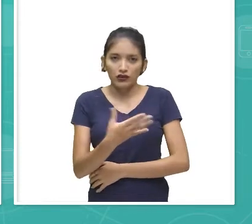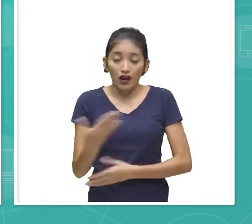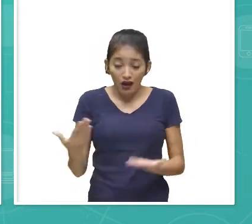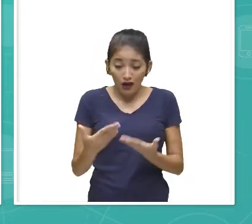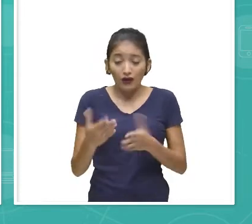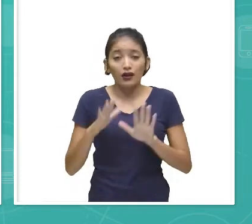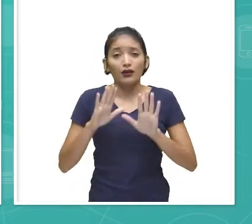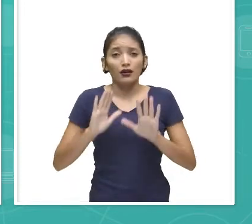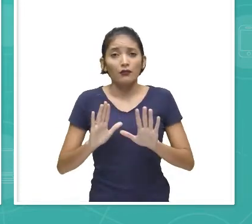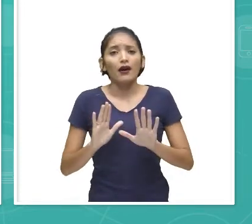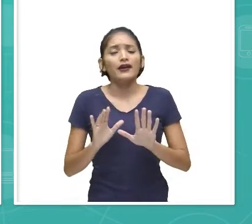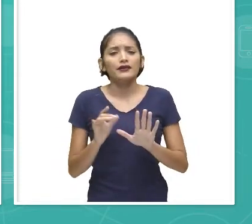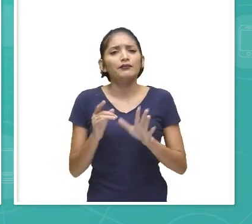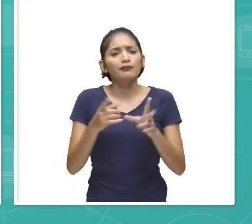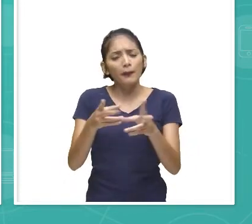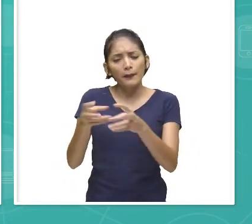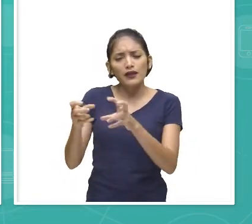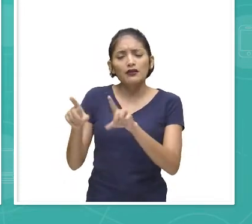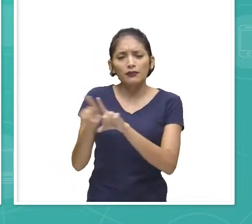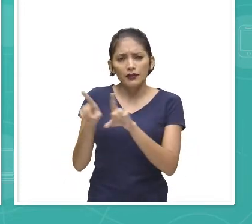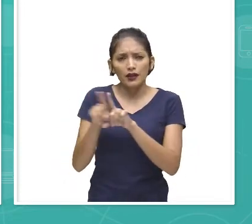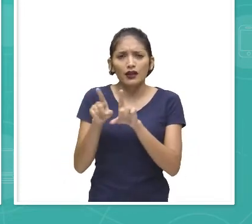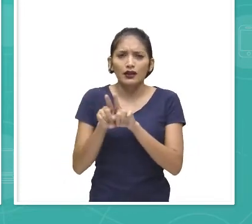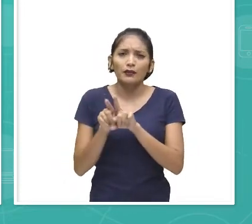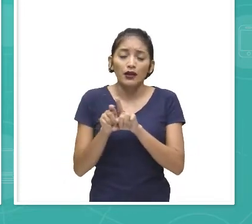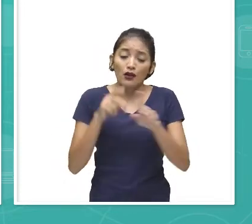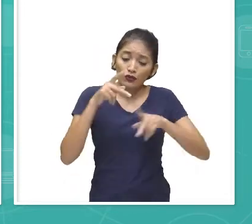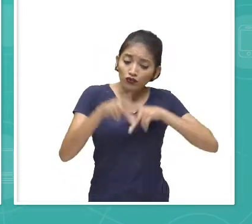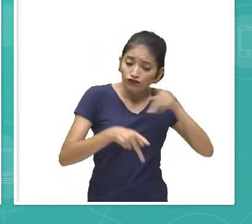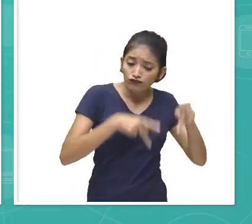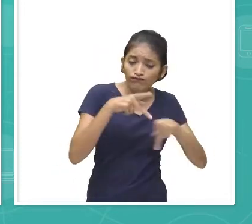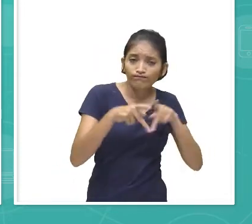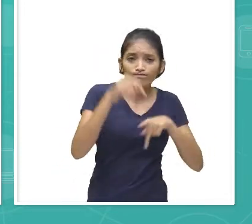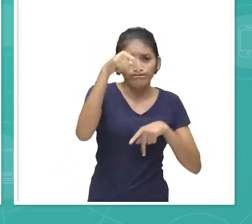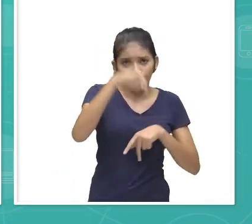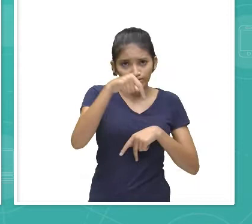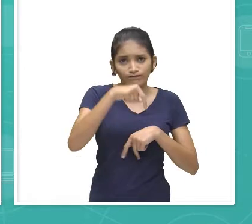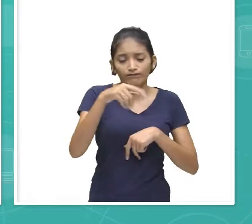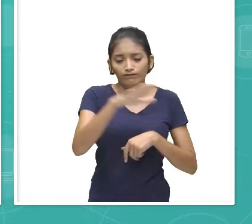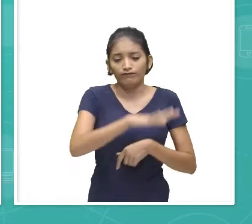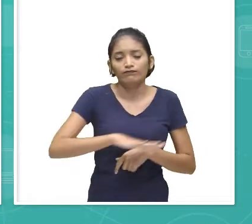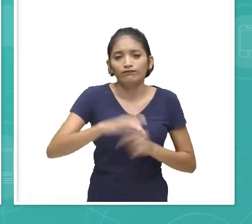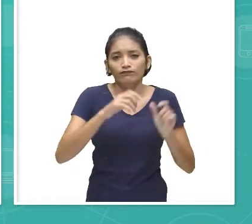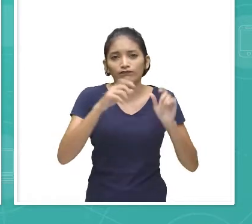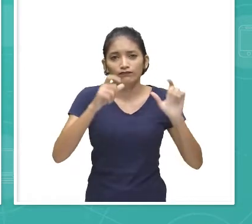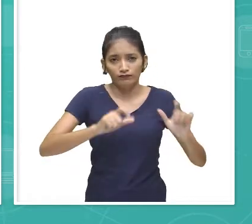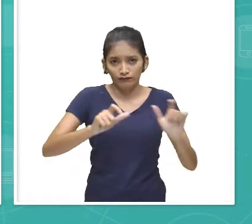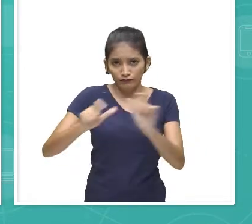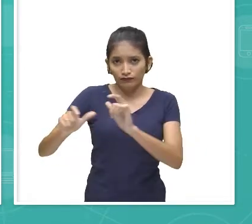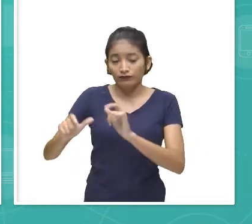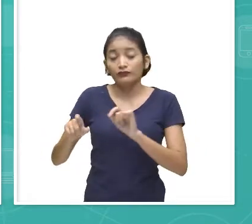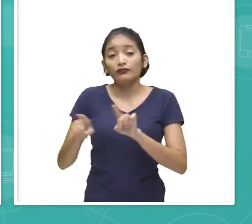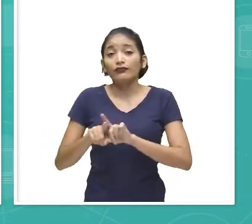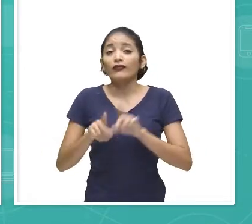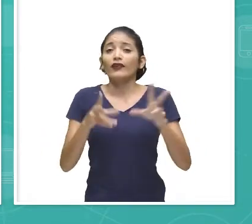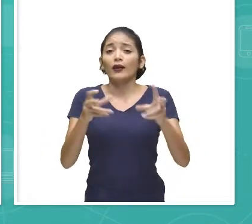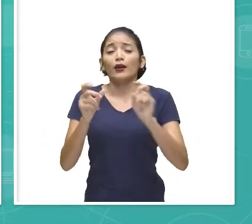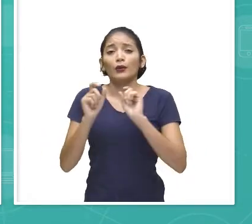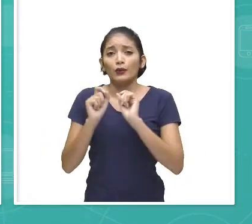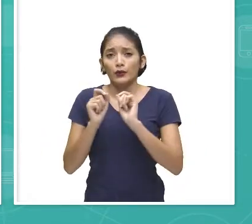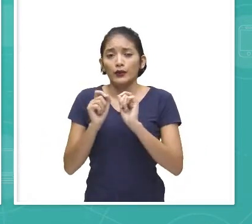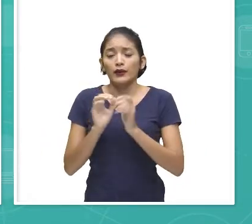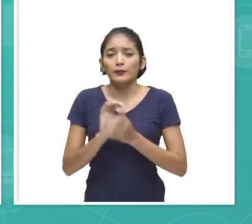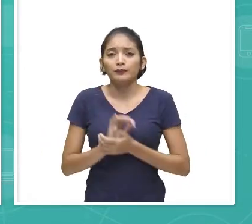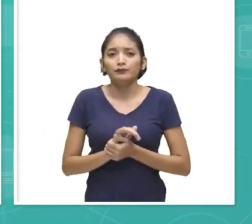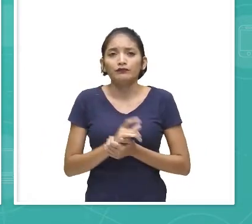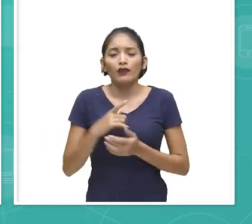gente vai começar a verificar a presença desses povos aqui no nosso território e vamos perceber que eles